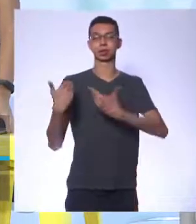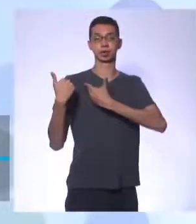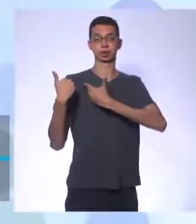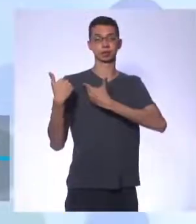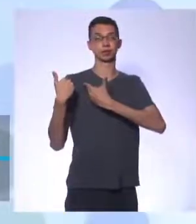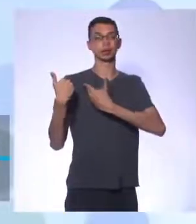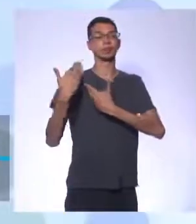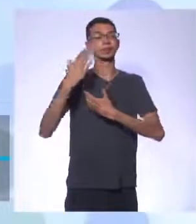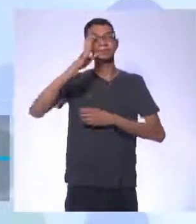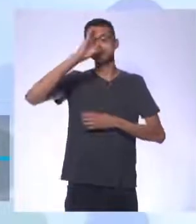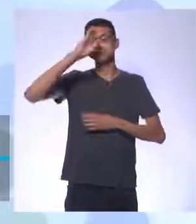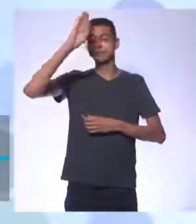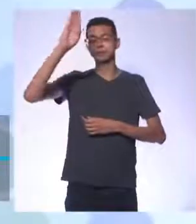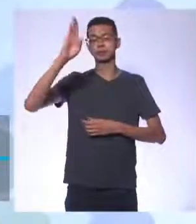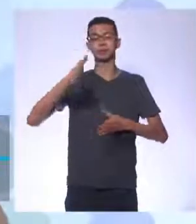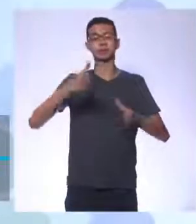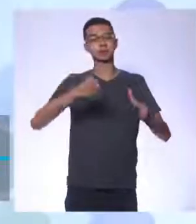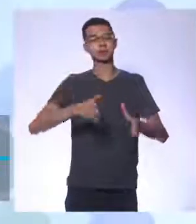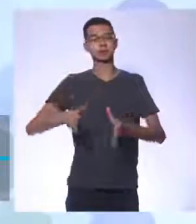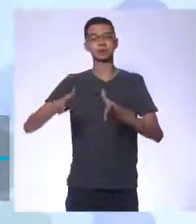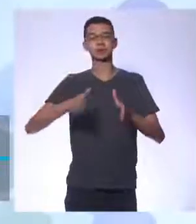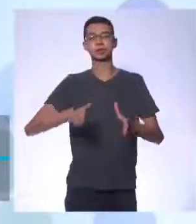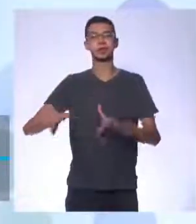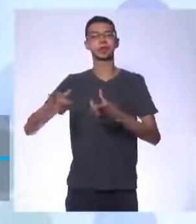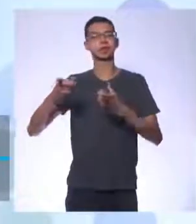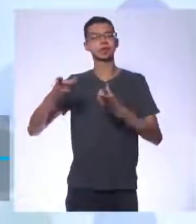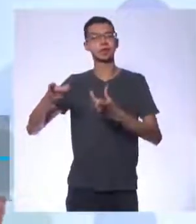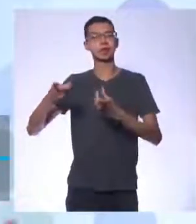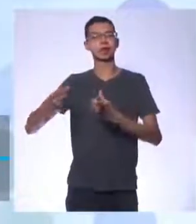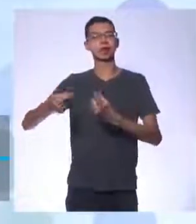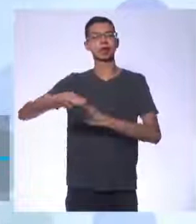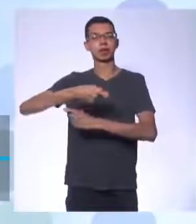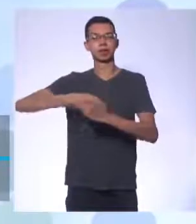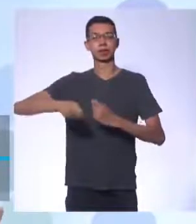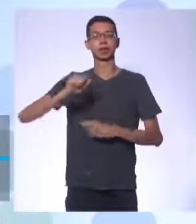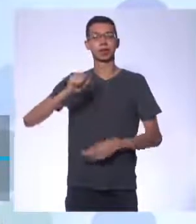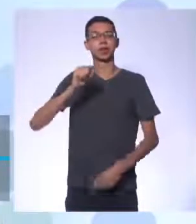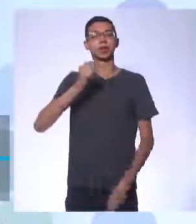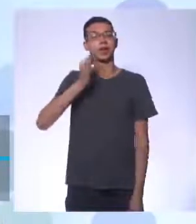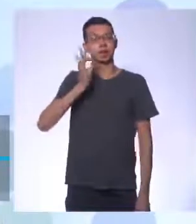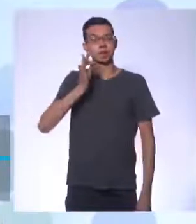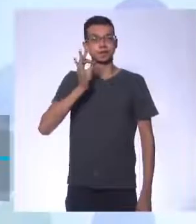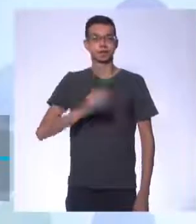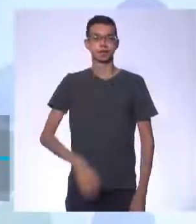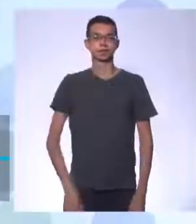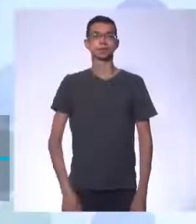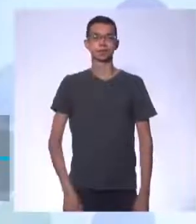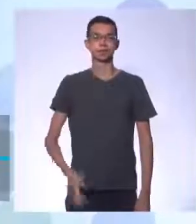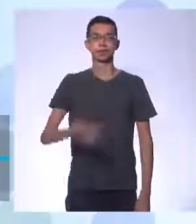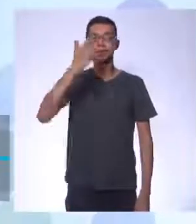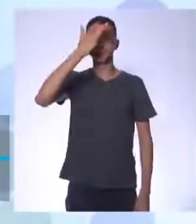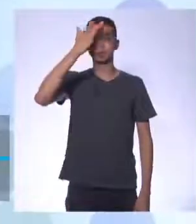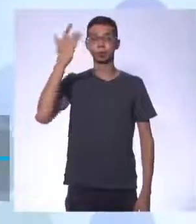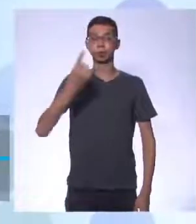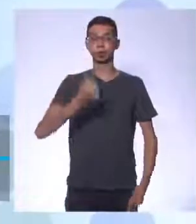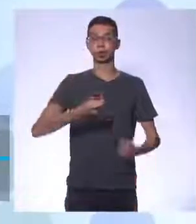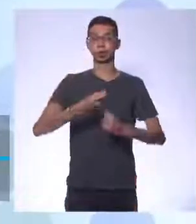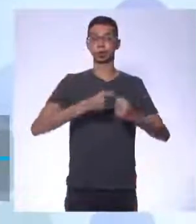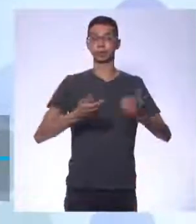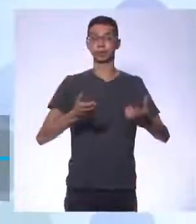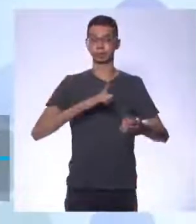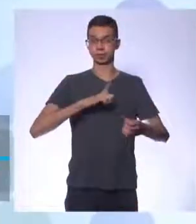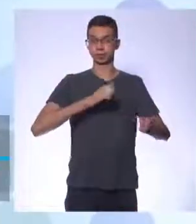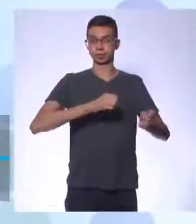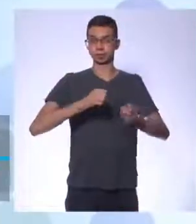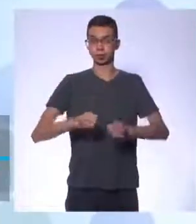café, né? Então, é aquela história, quem detém o poder econômico também quer deter o poder político, quer